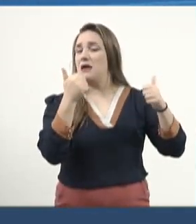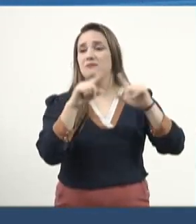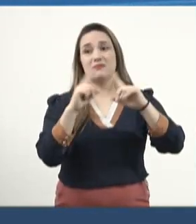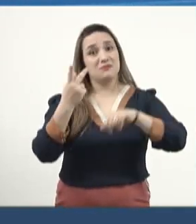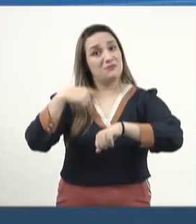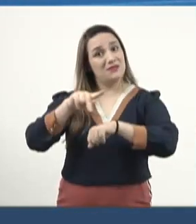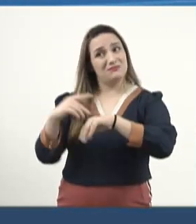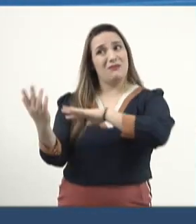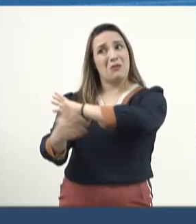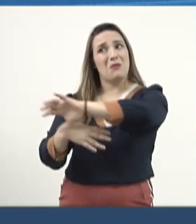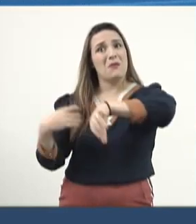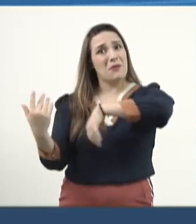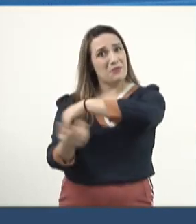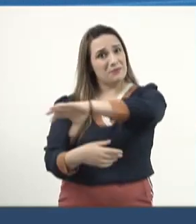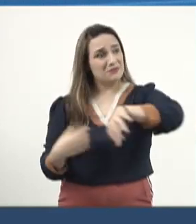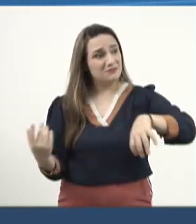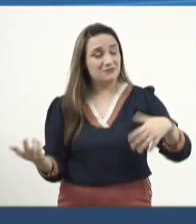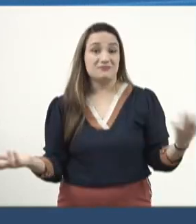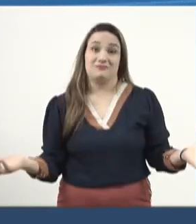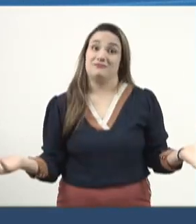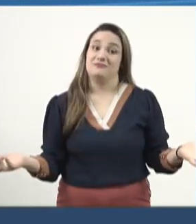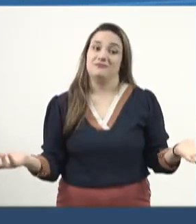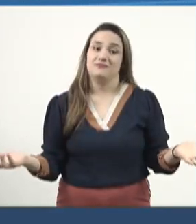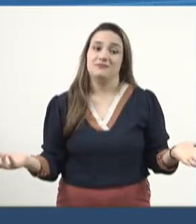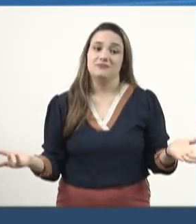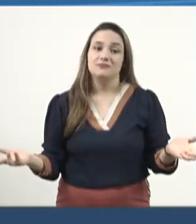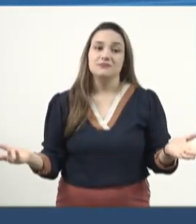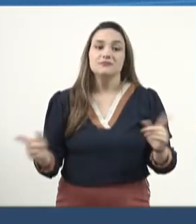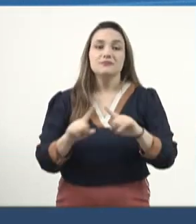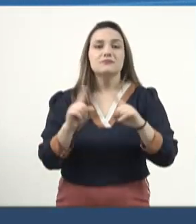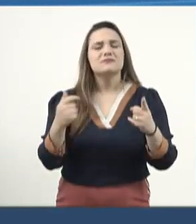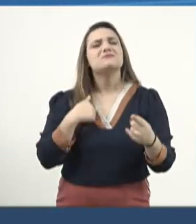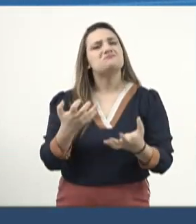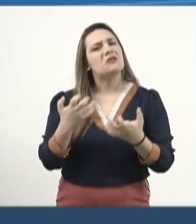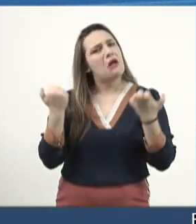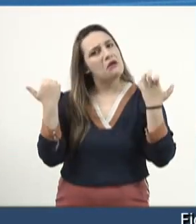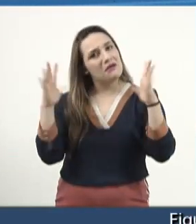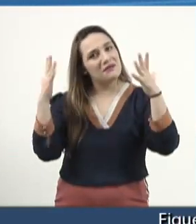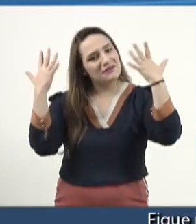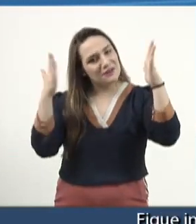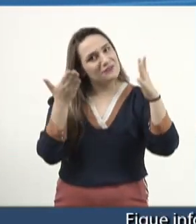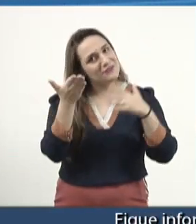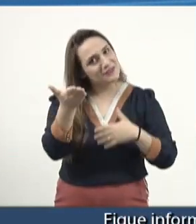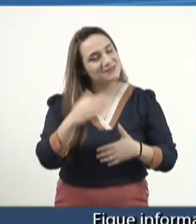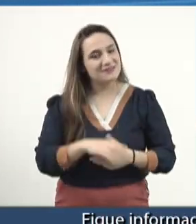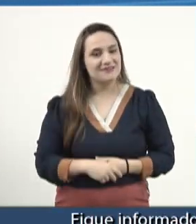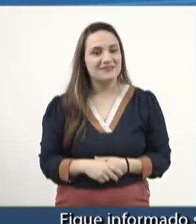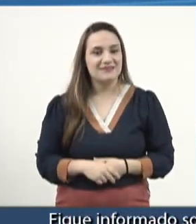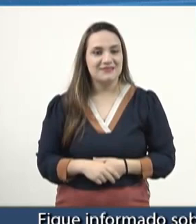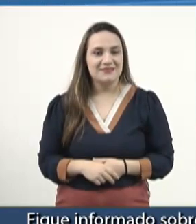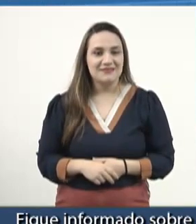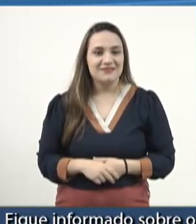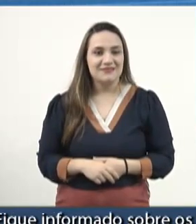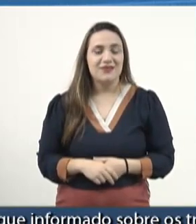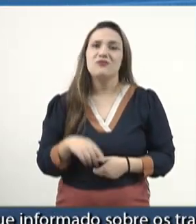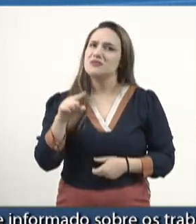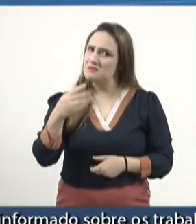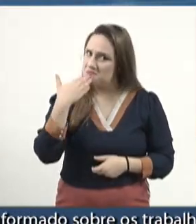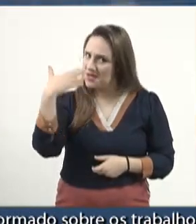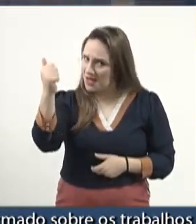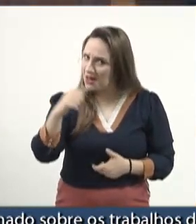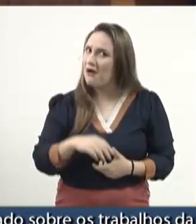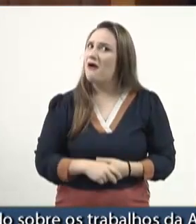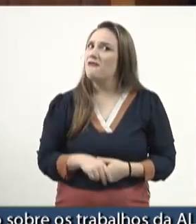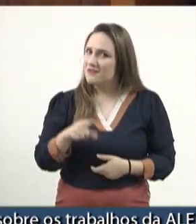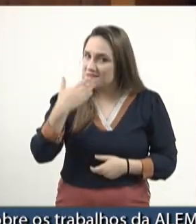está um caos. Mas eu vim aqui só elogiar a Vossa Excelência. Viu? O senhor está melhorando. O senhor